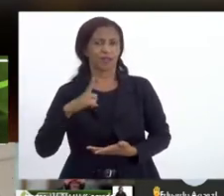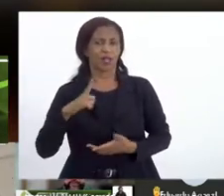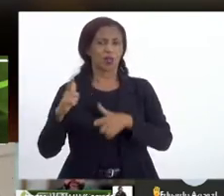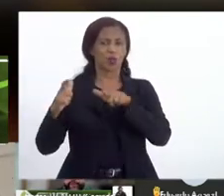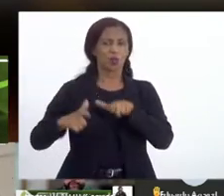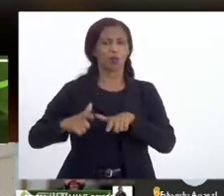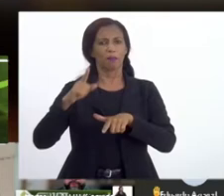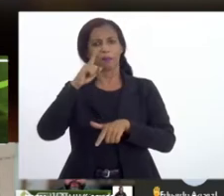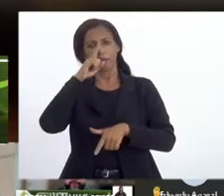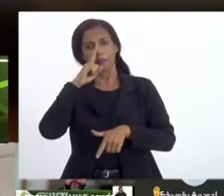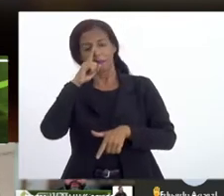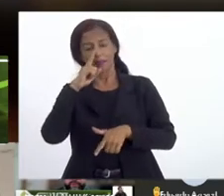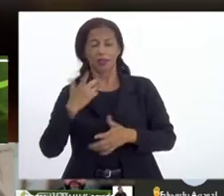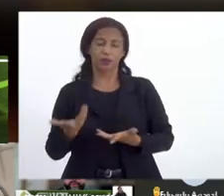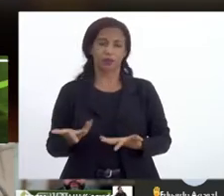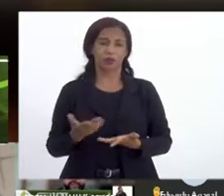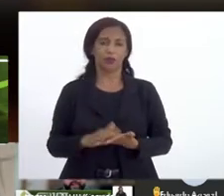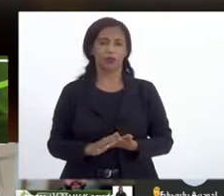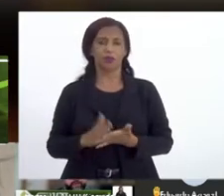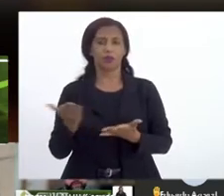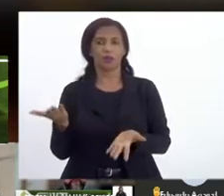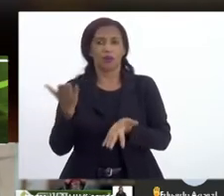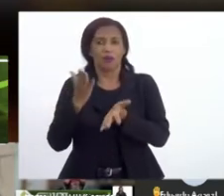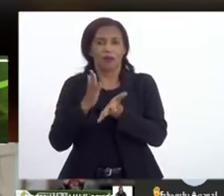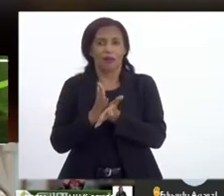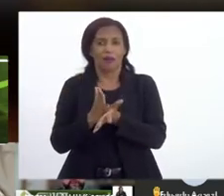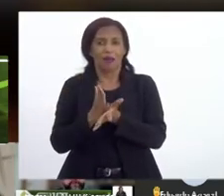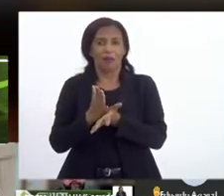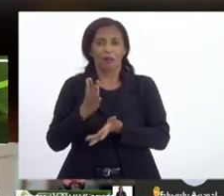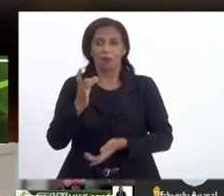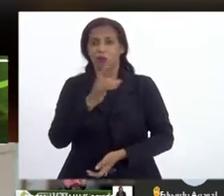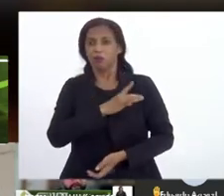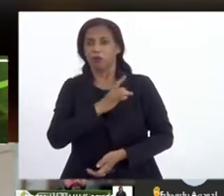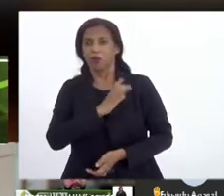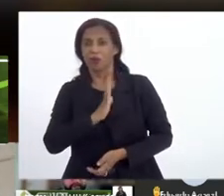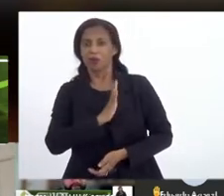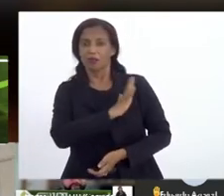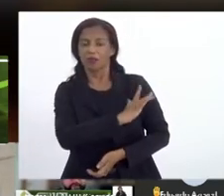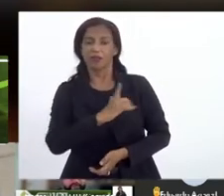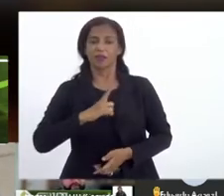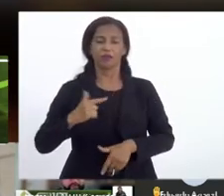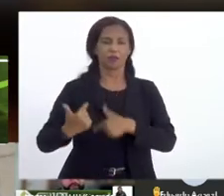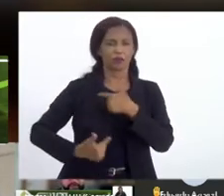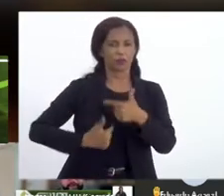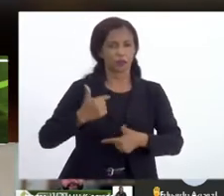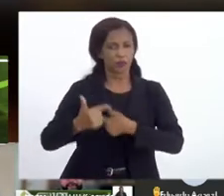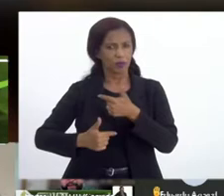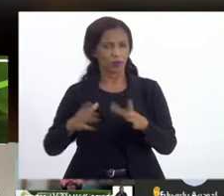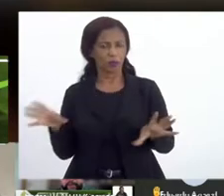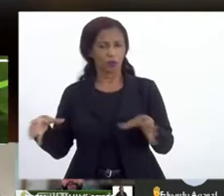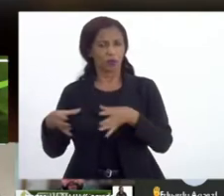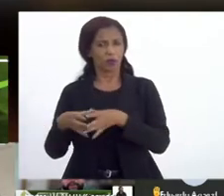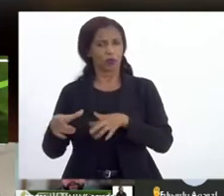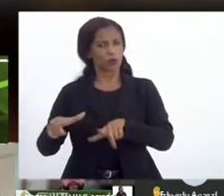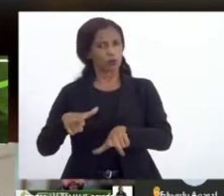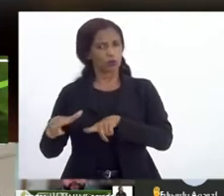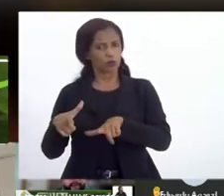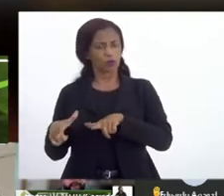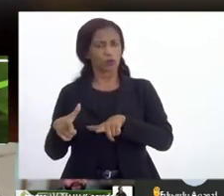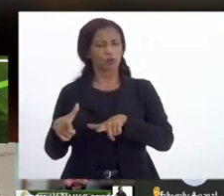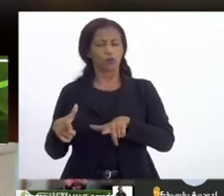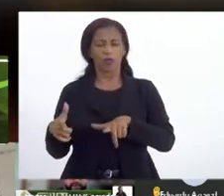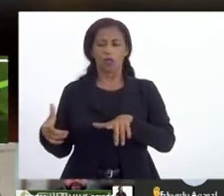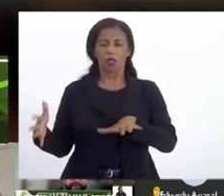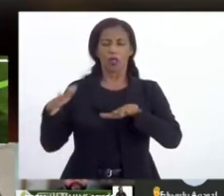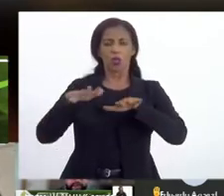segurança pública. Então, isso acaba espantando. Então, temos feito um trabalho, botamos um grupo de trabalho, incluindo